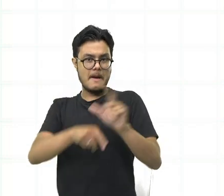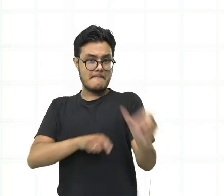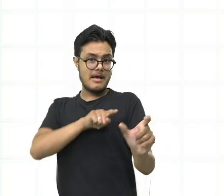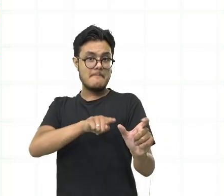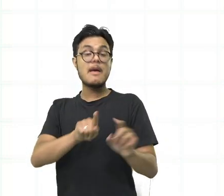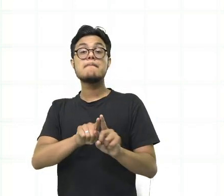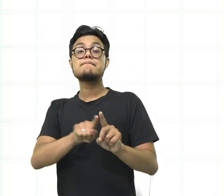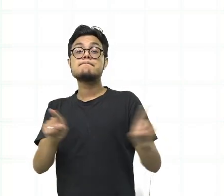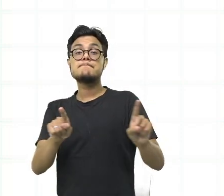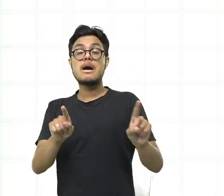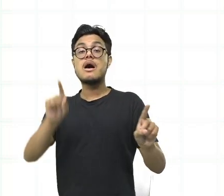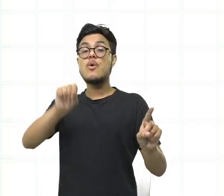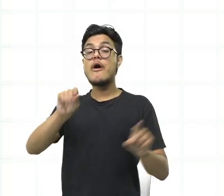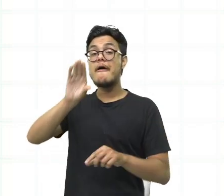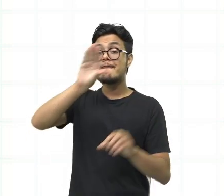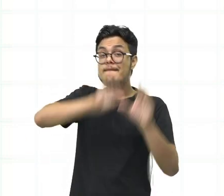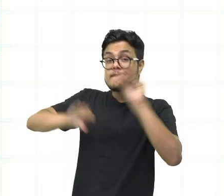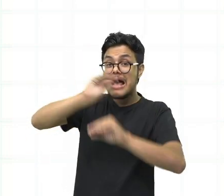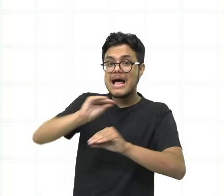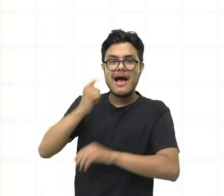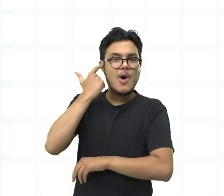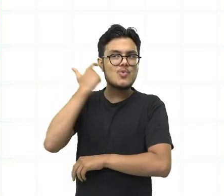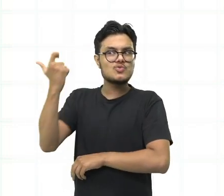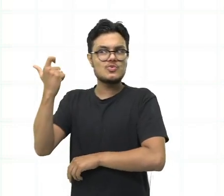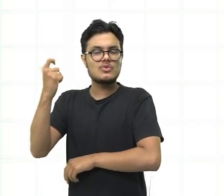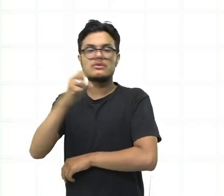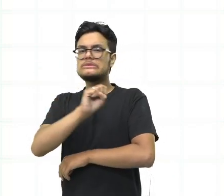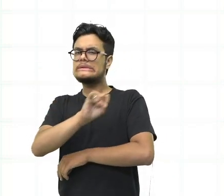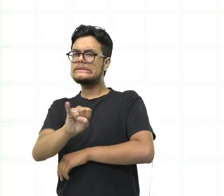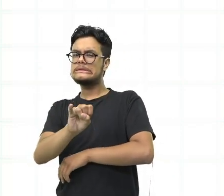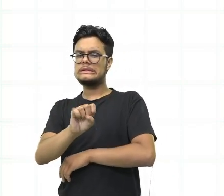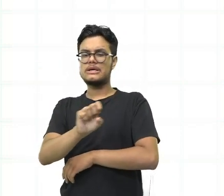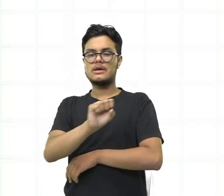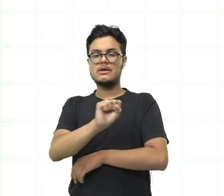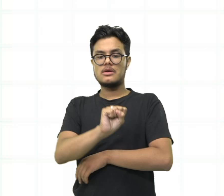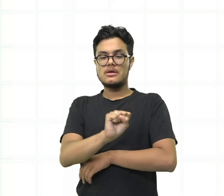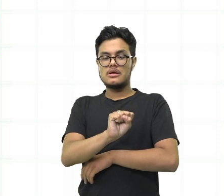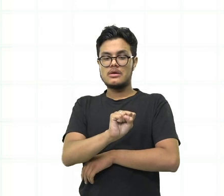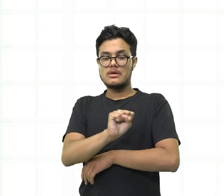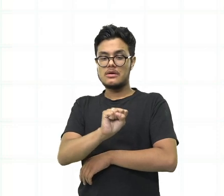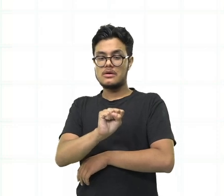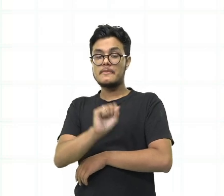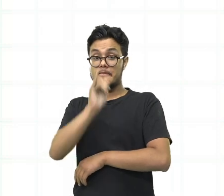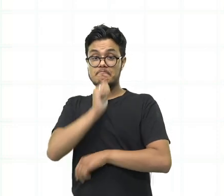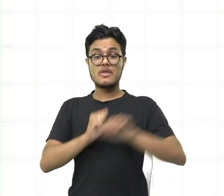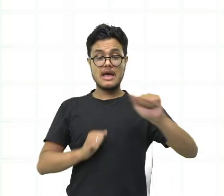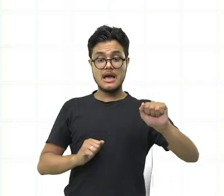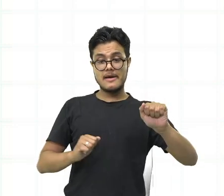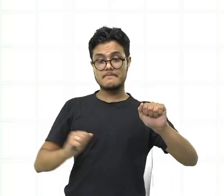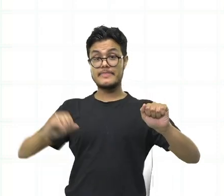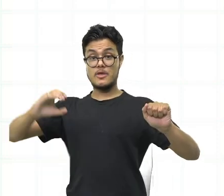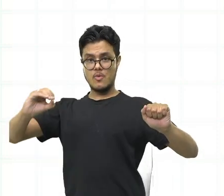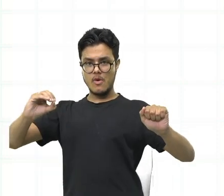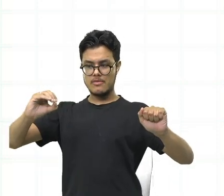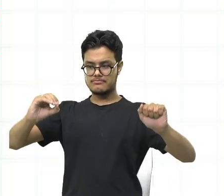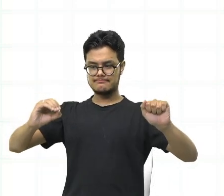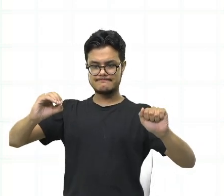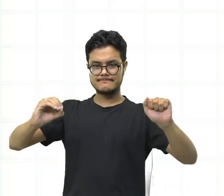som. Quando o S está entre duas vogais, para